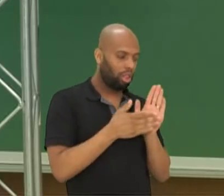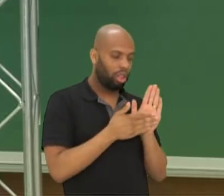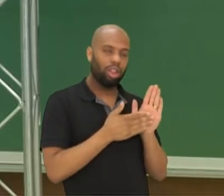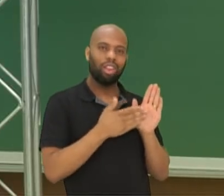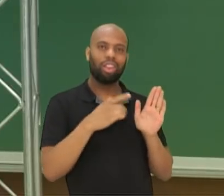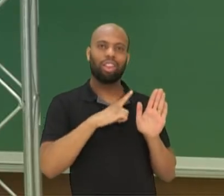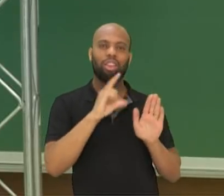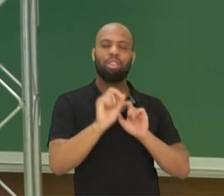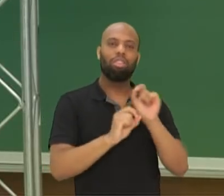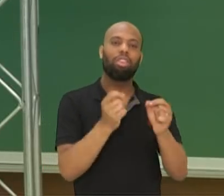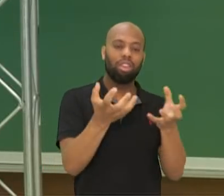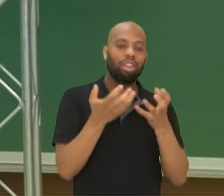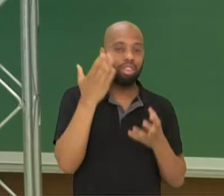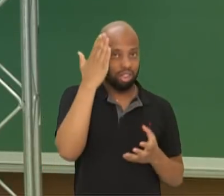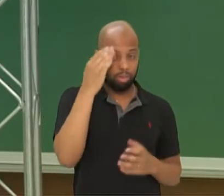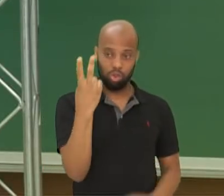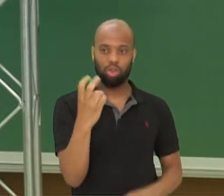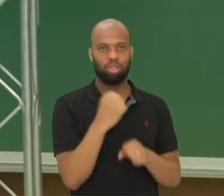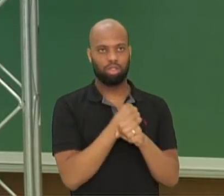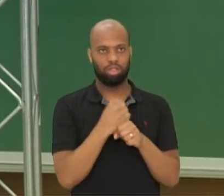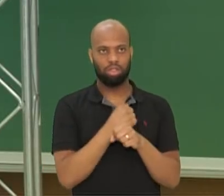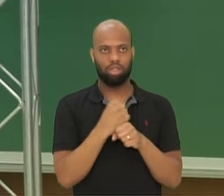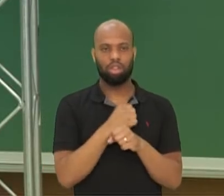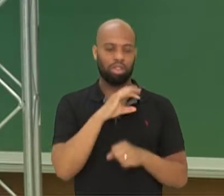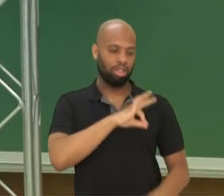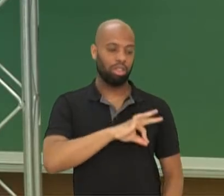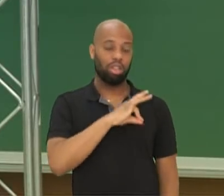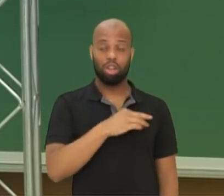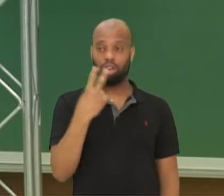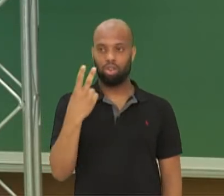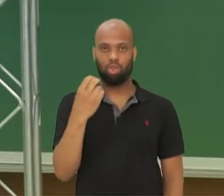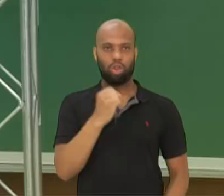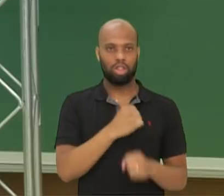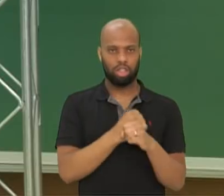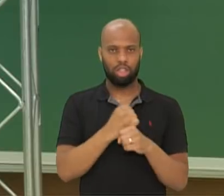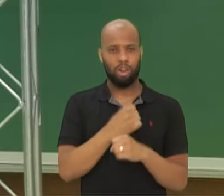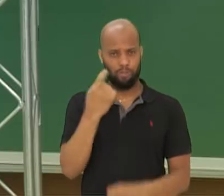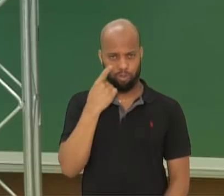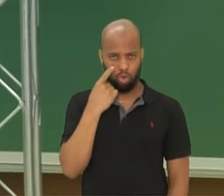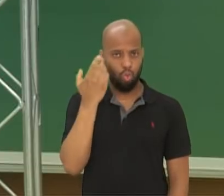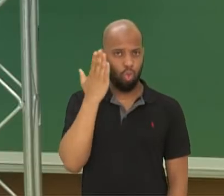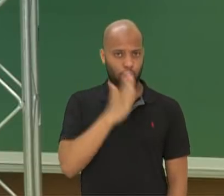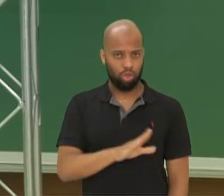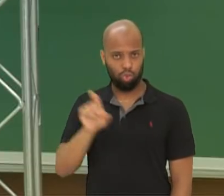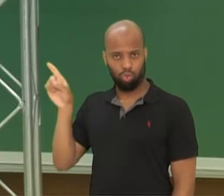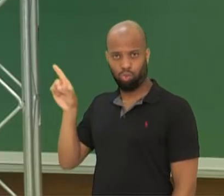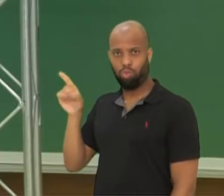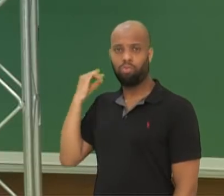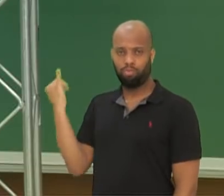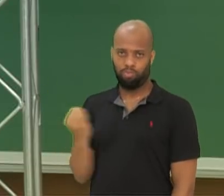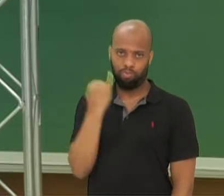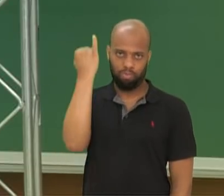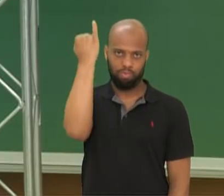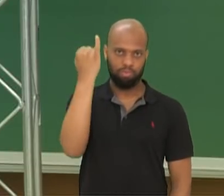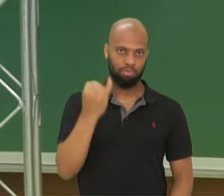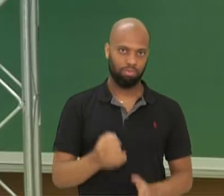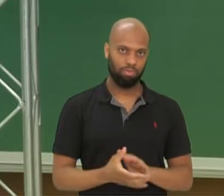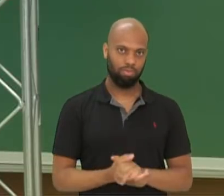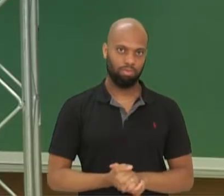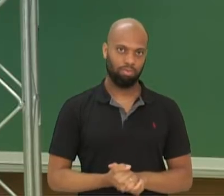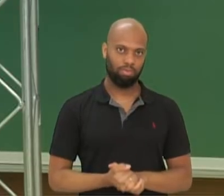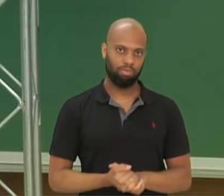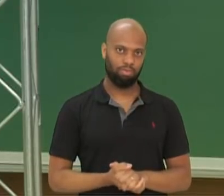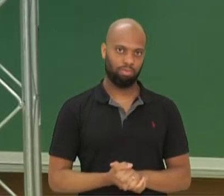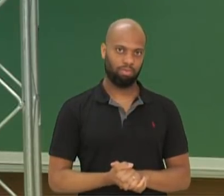enfim, no exercício da pergunta, que ele fala de 2 anos, qual vai ser esse salário depois de 2 anos de tempo de serviço desse trabalhador.